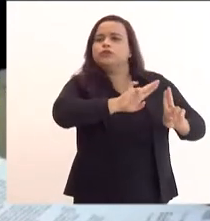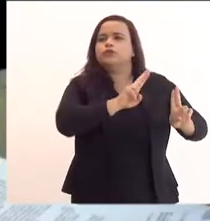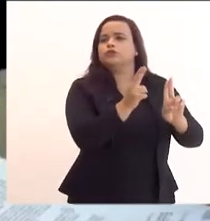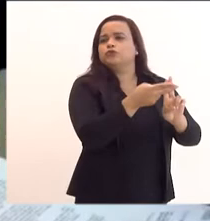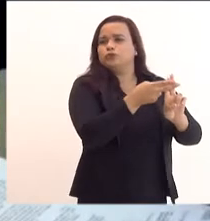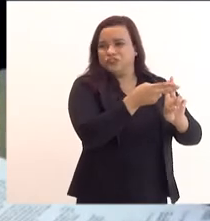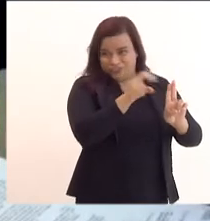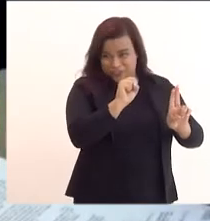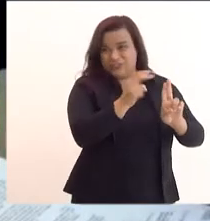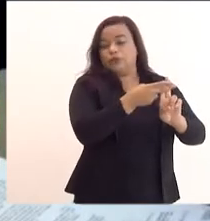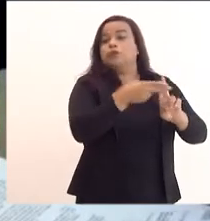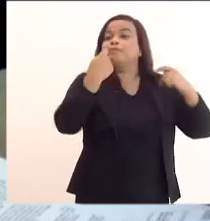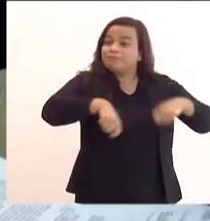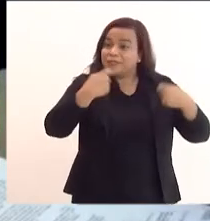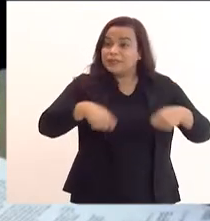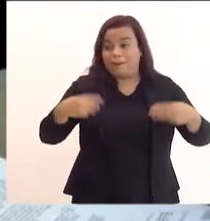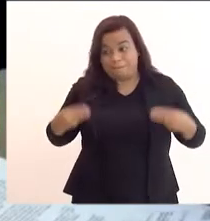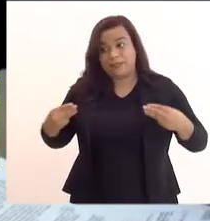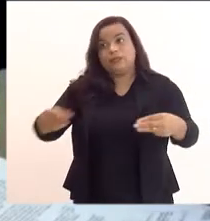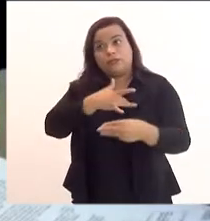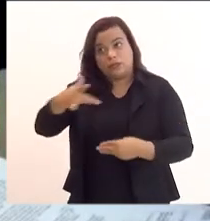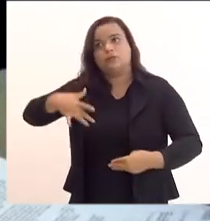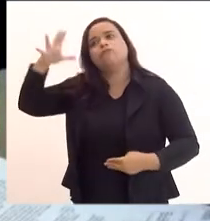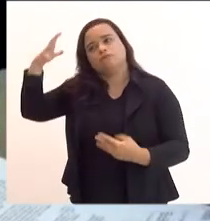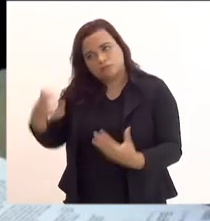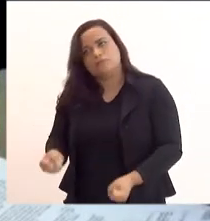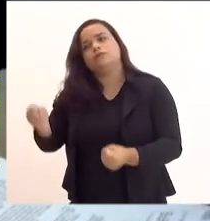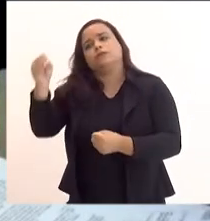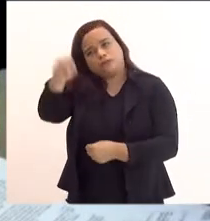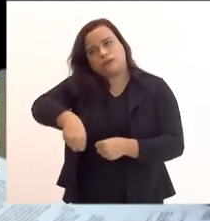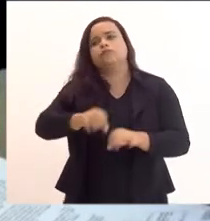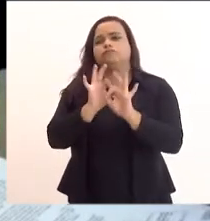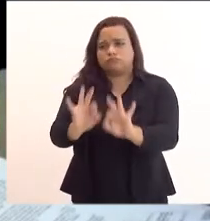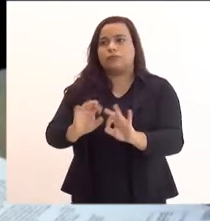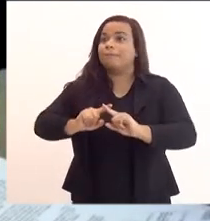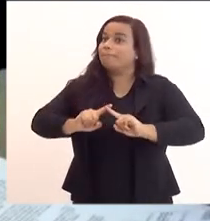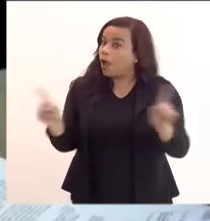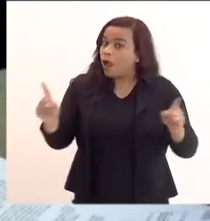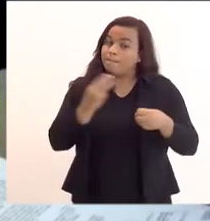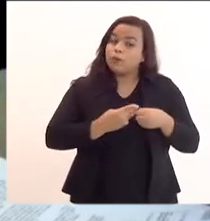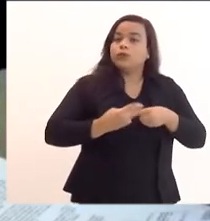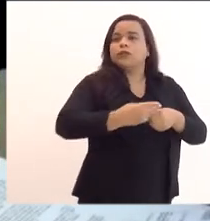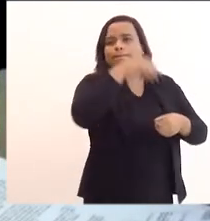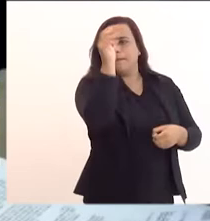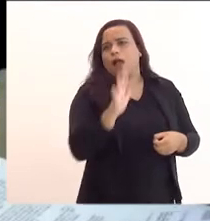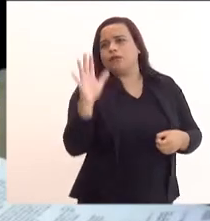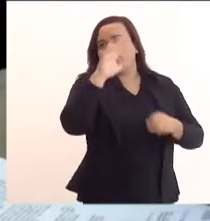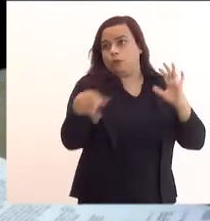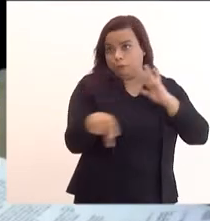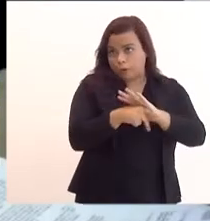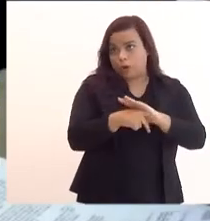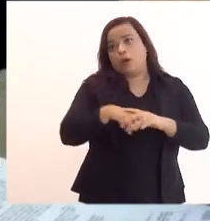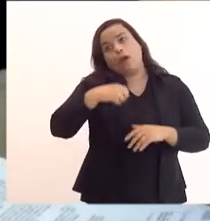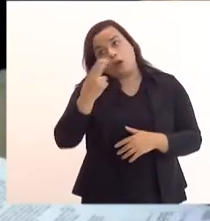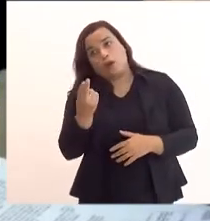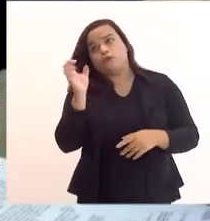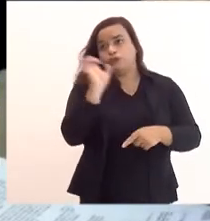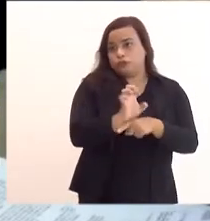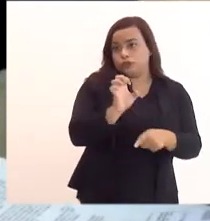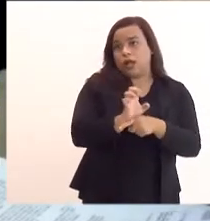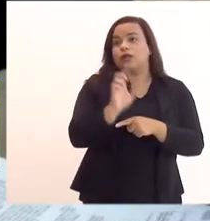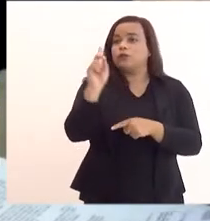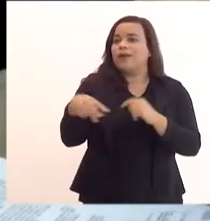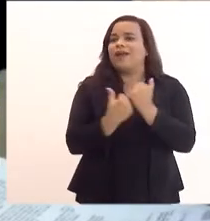tem razão. Mas um Estado brasileiro ou um município brasileiro podem, como cogestores do SUS,